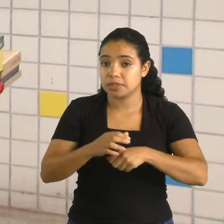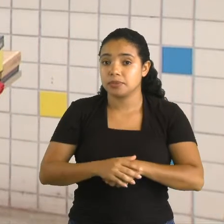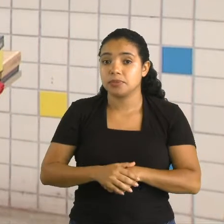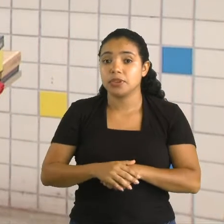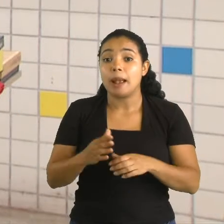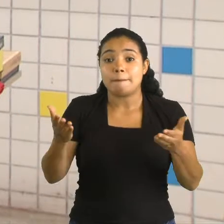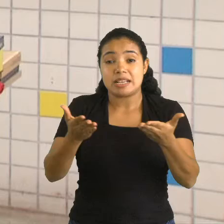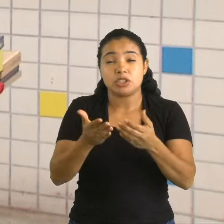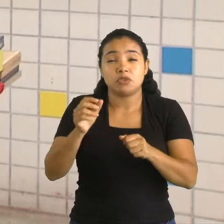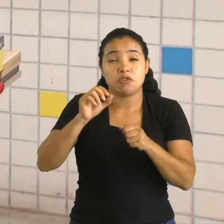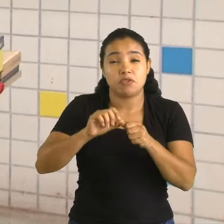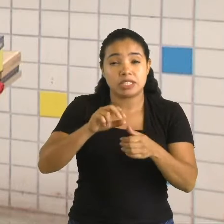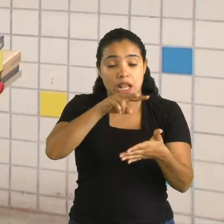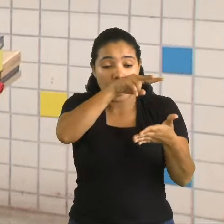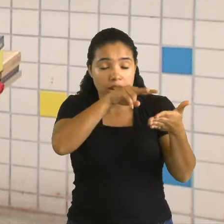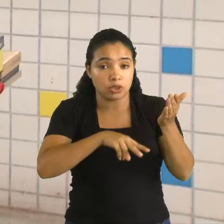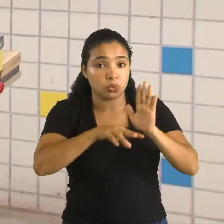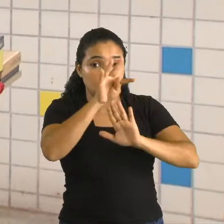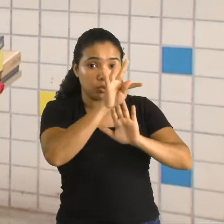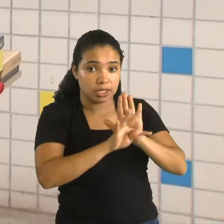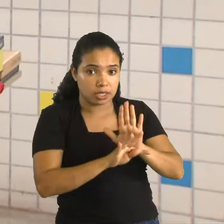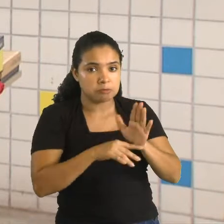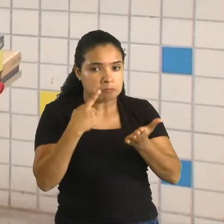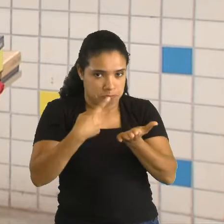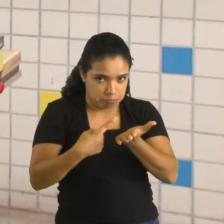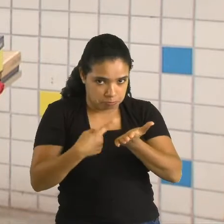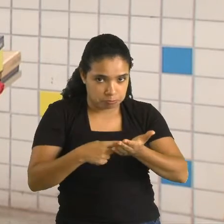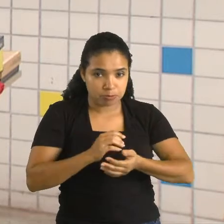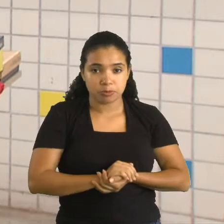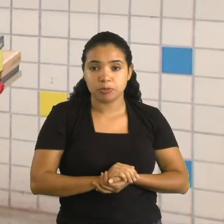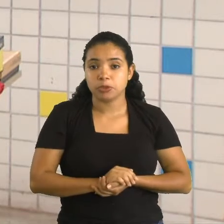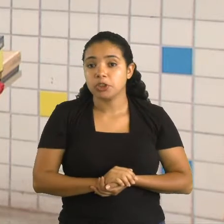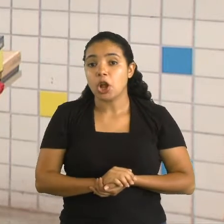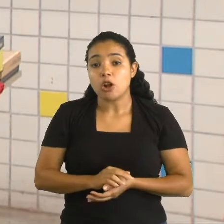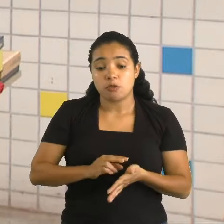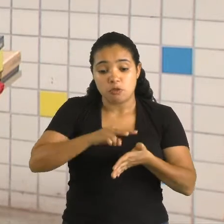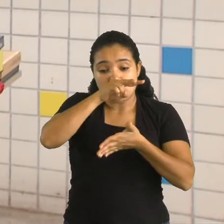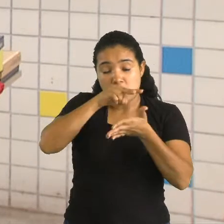vamos fazer a leitura de um texto. Combinado? Nós